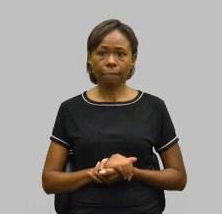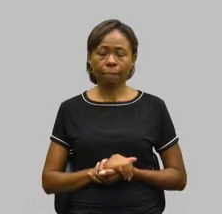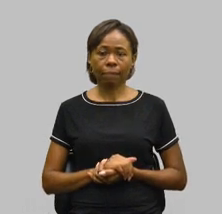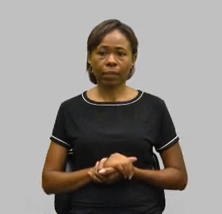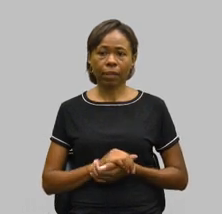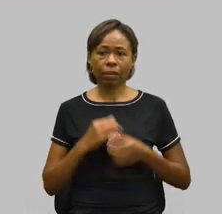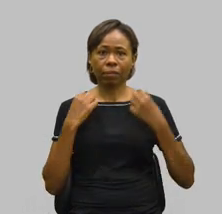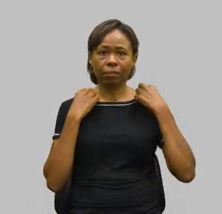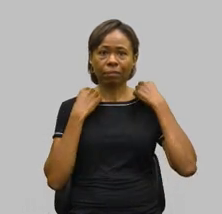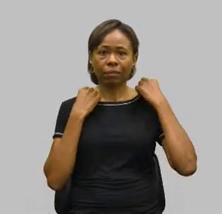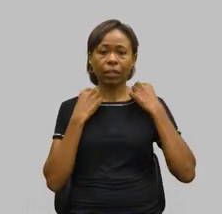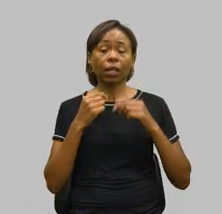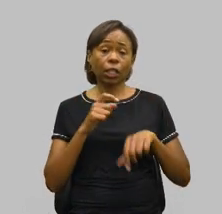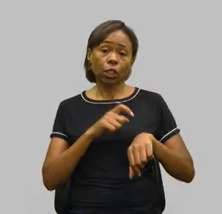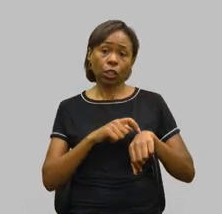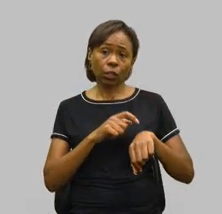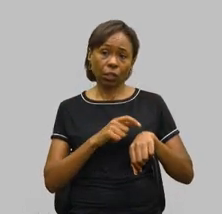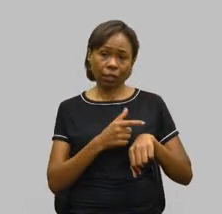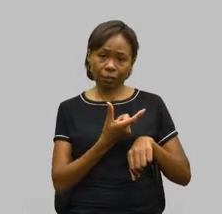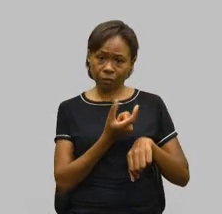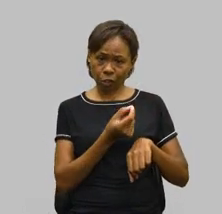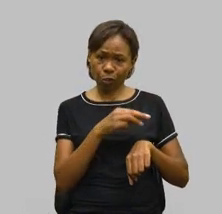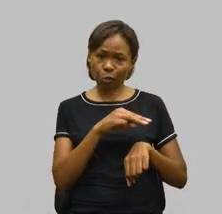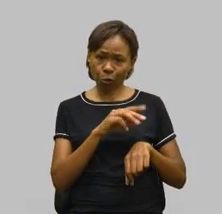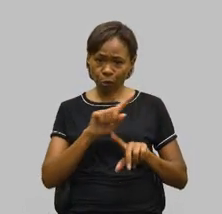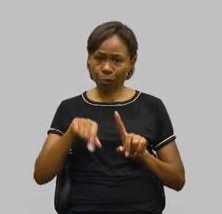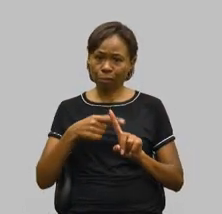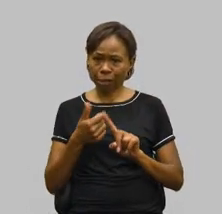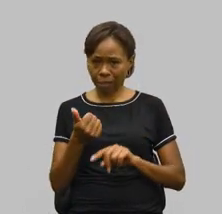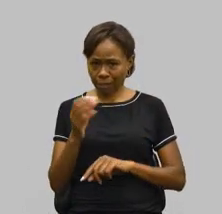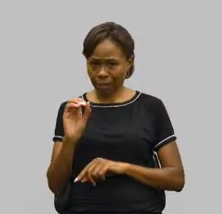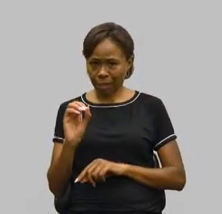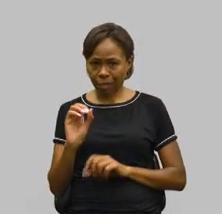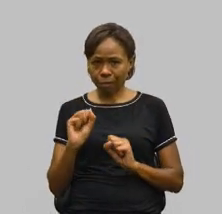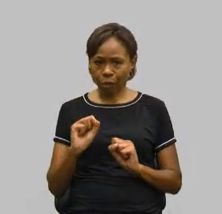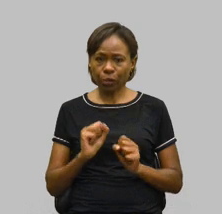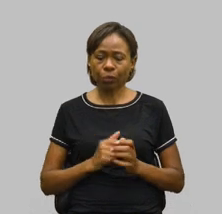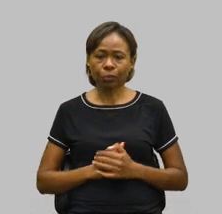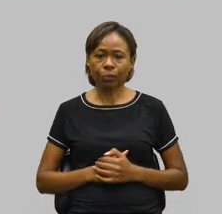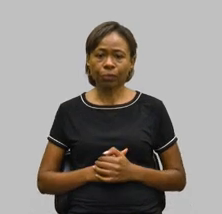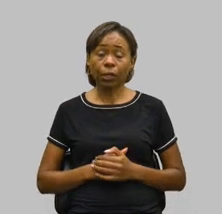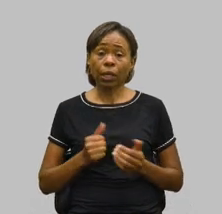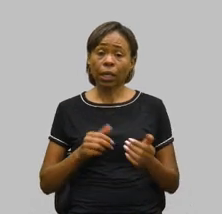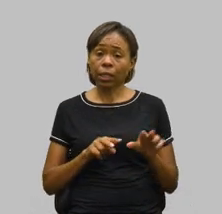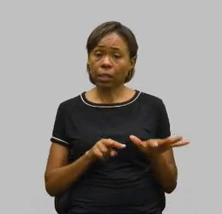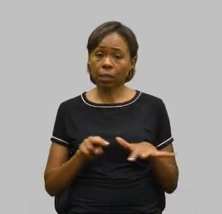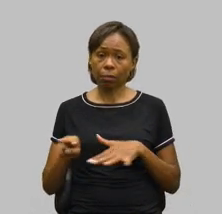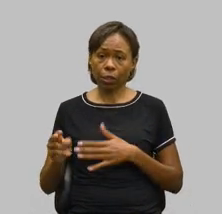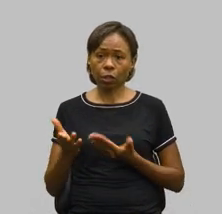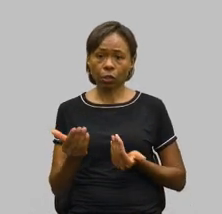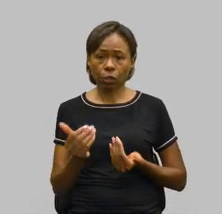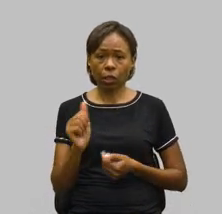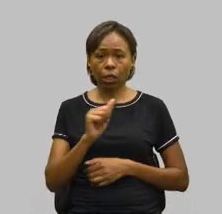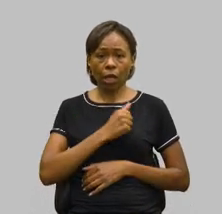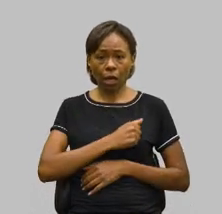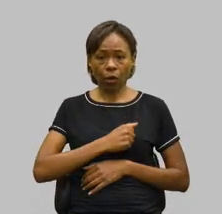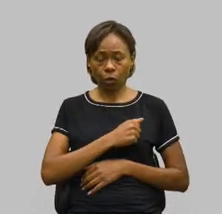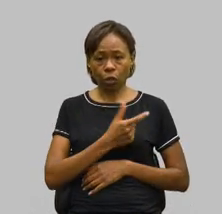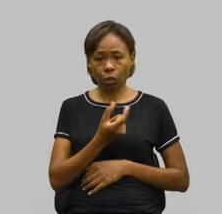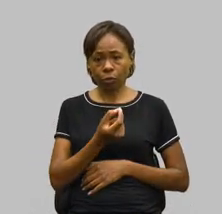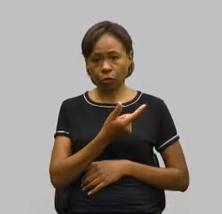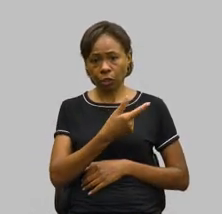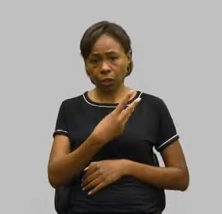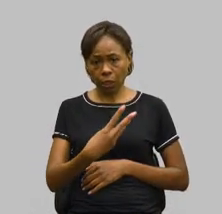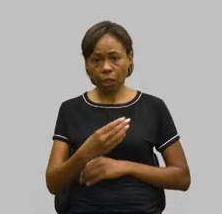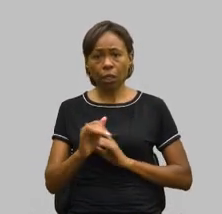secretária já passaram 20 minutos tem mais 10 na prorrogação Ok a semana da Juventude realizada em agosto de 2023 o edital